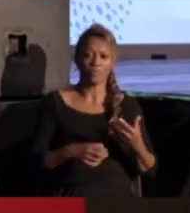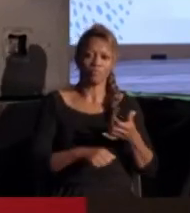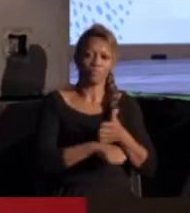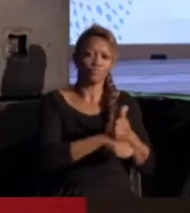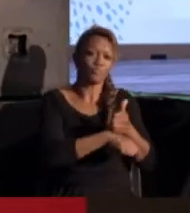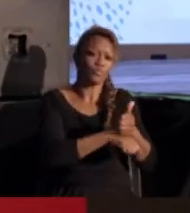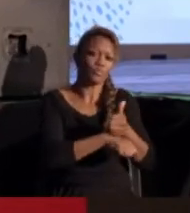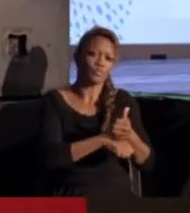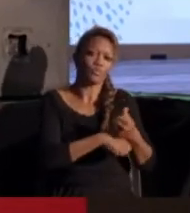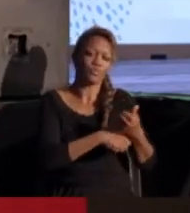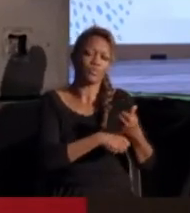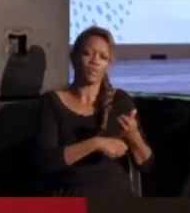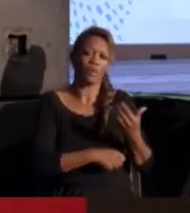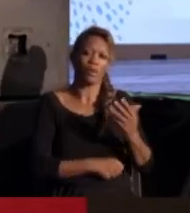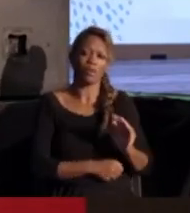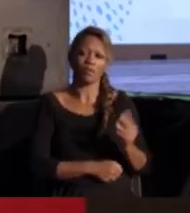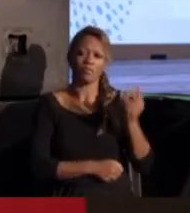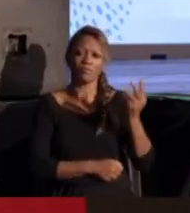partir